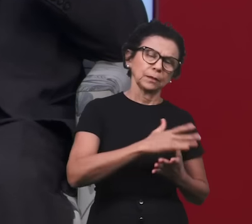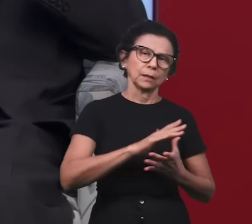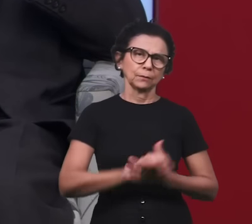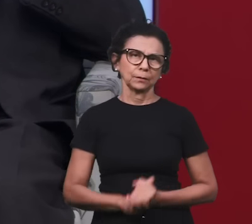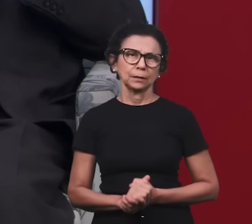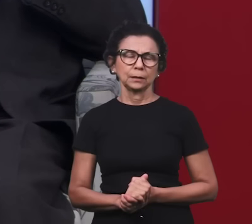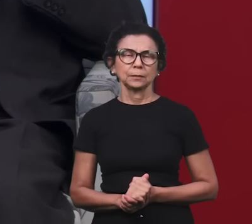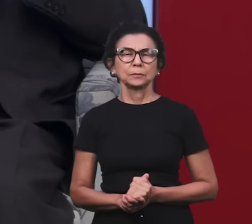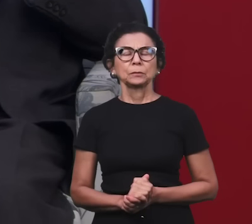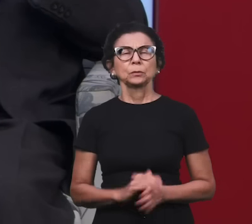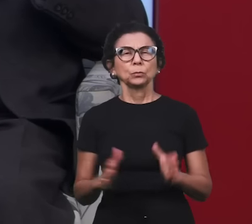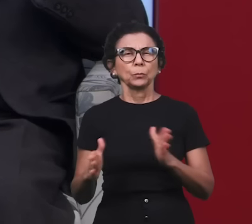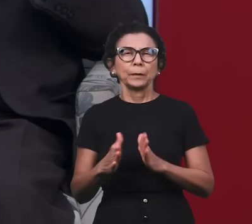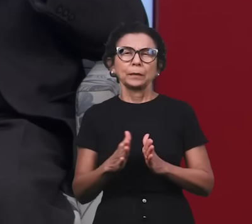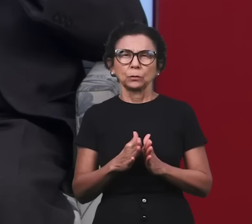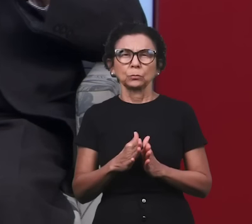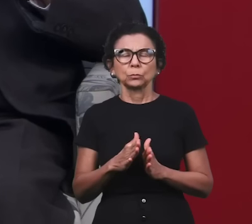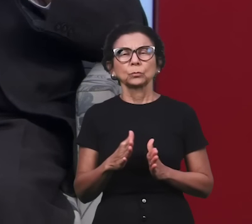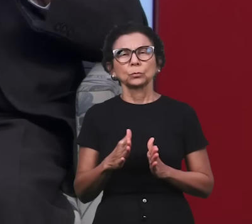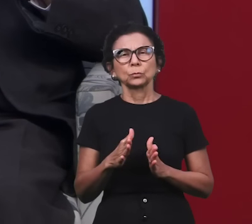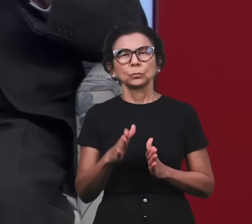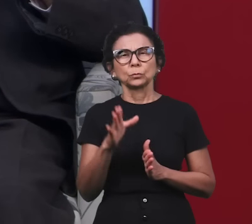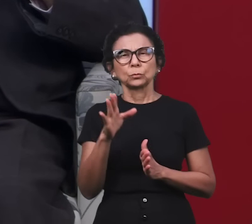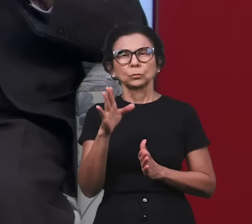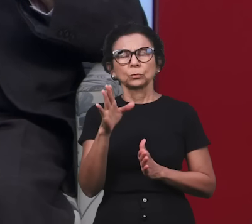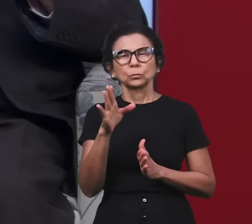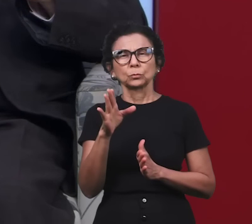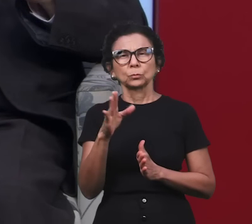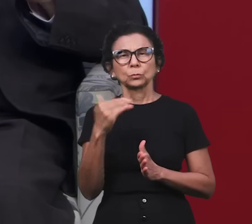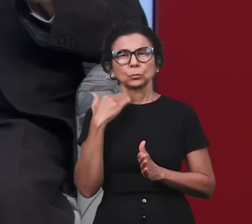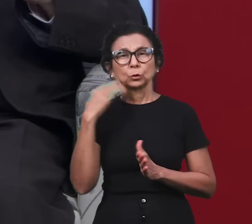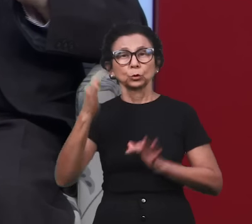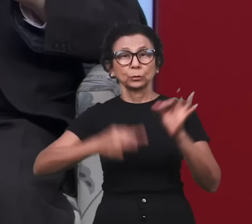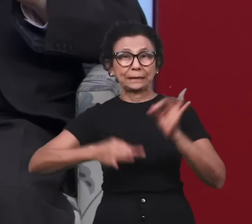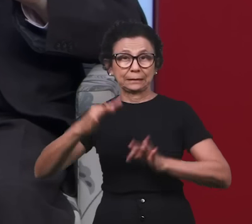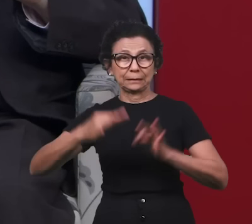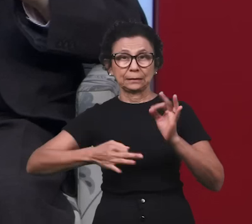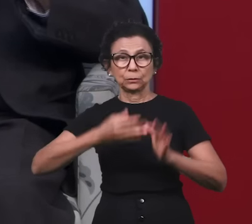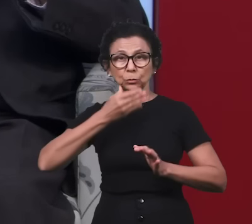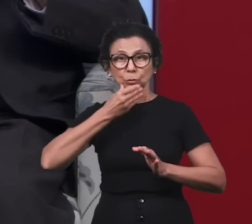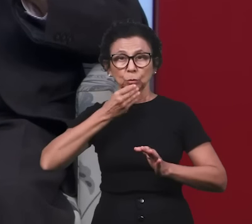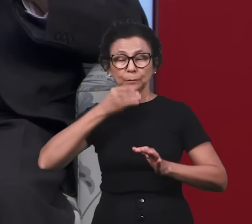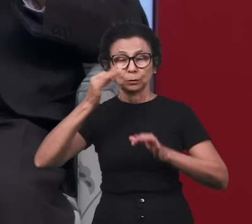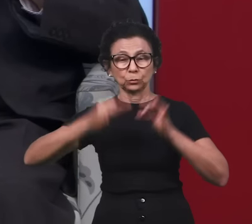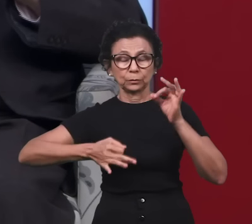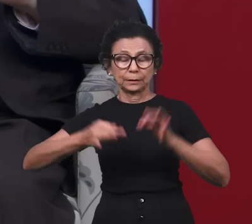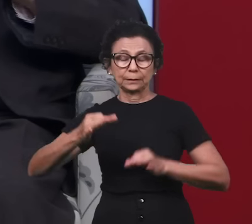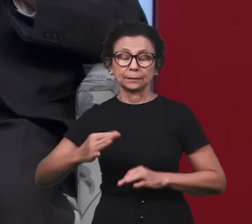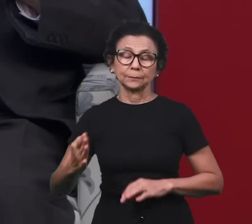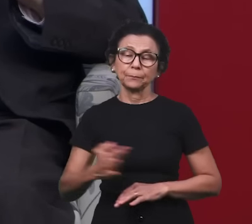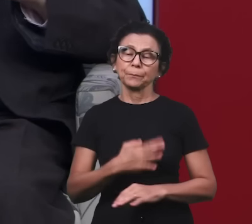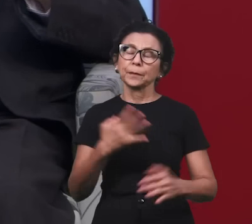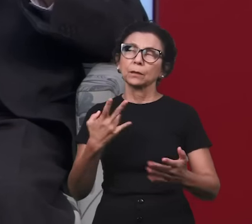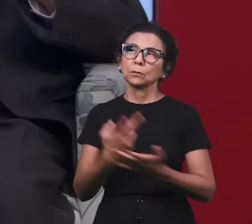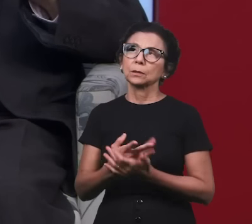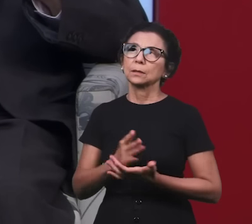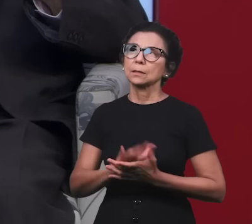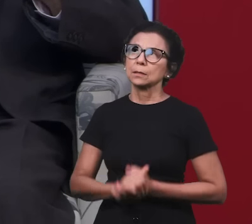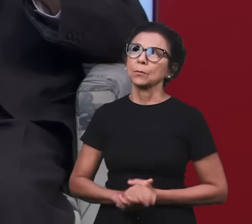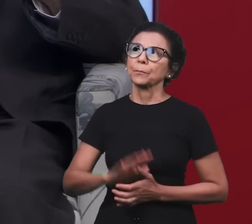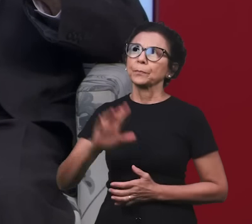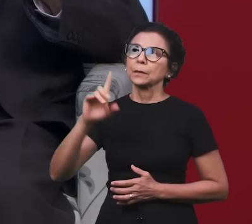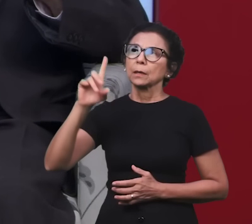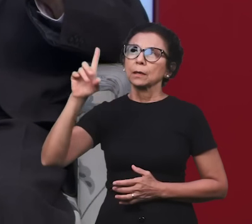isso. Então chegou um momento que Deus usou um profeta e diz assim: eis que farei um concerto